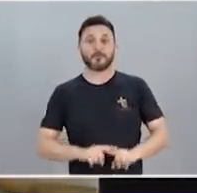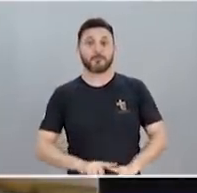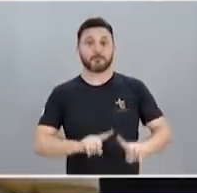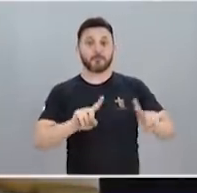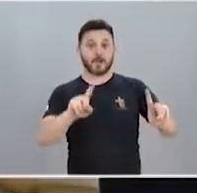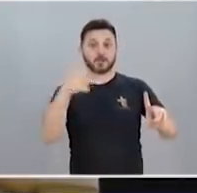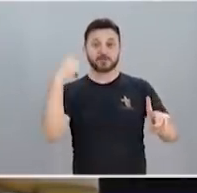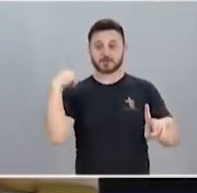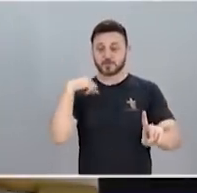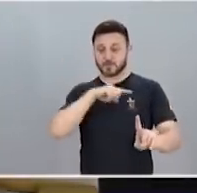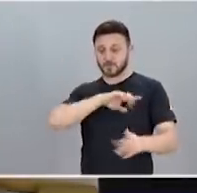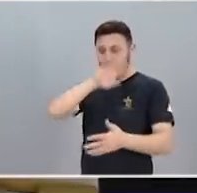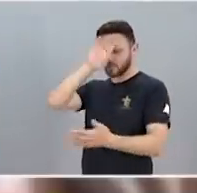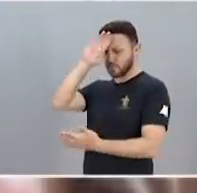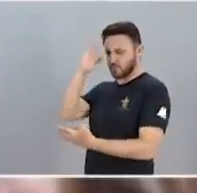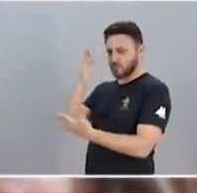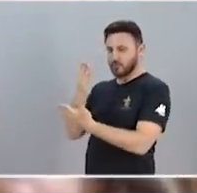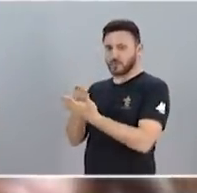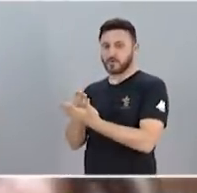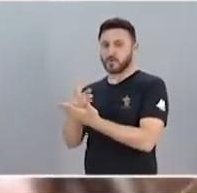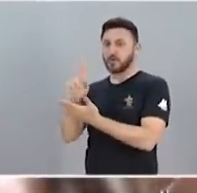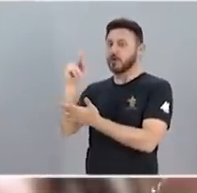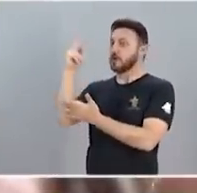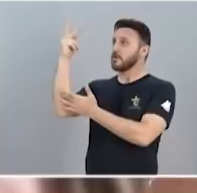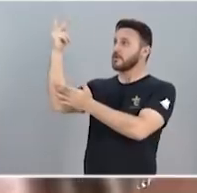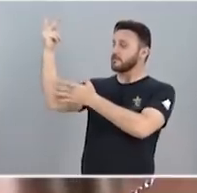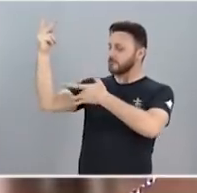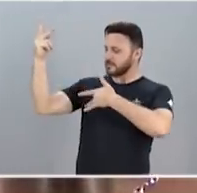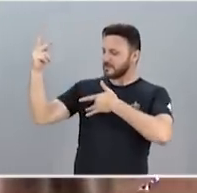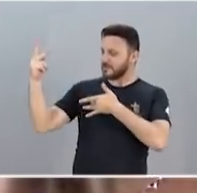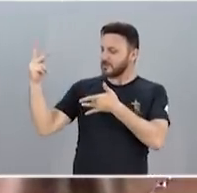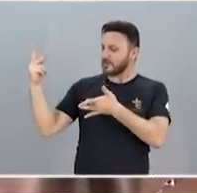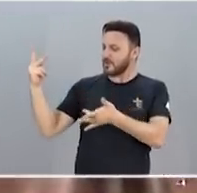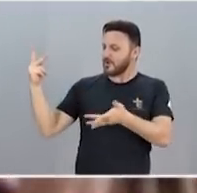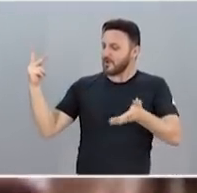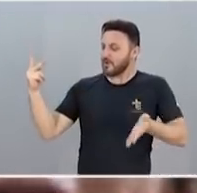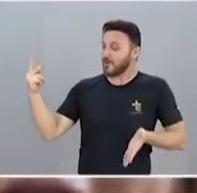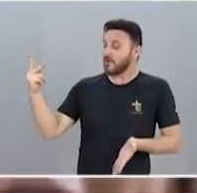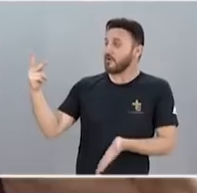Mas confiamos em vossa